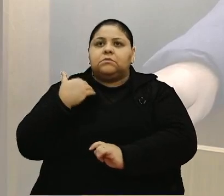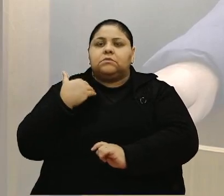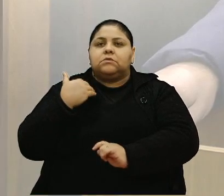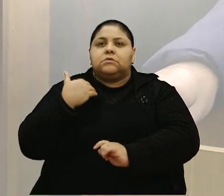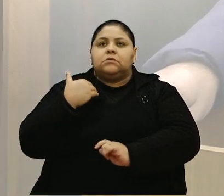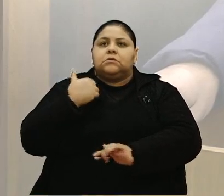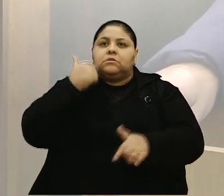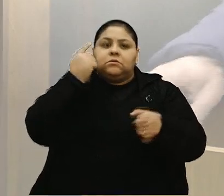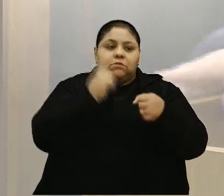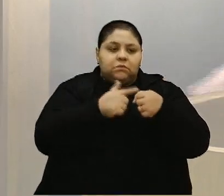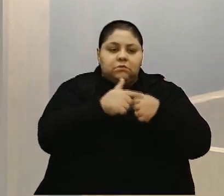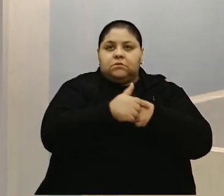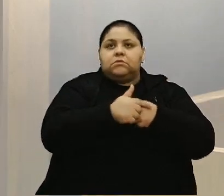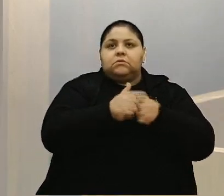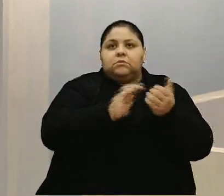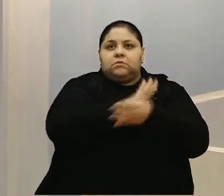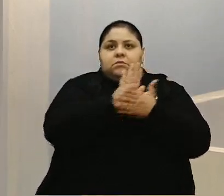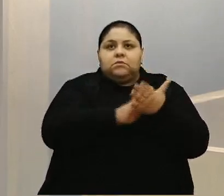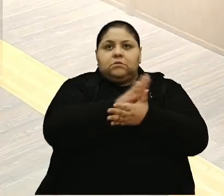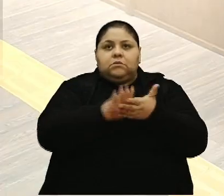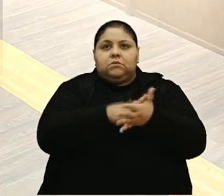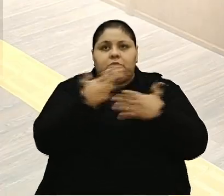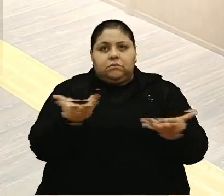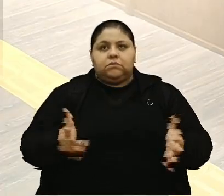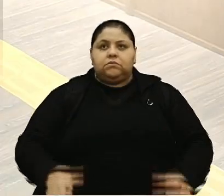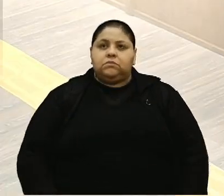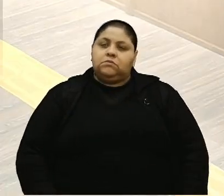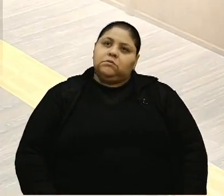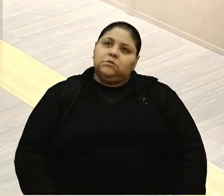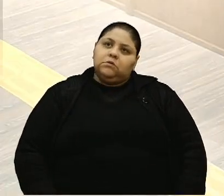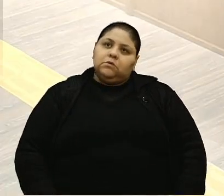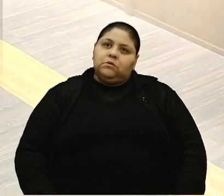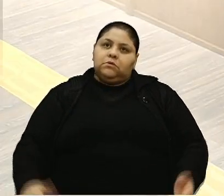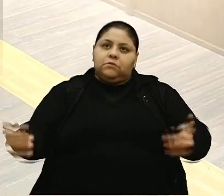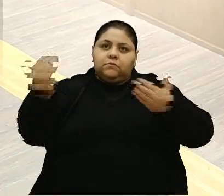cidade sem ninguém se indignar. Obrigado. Próximo